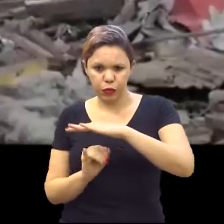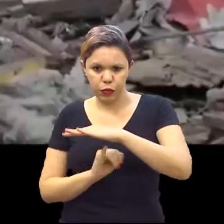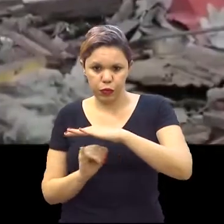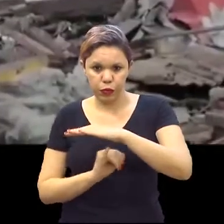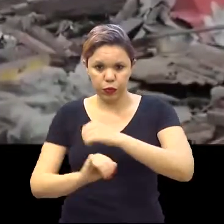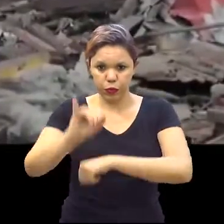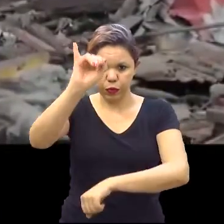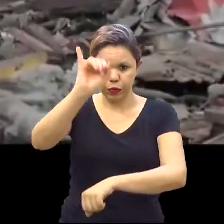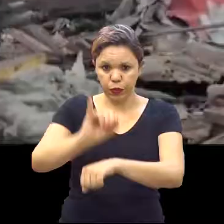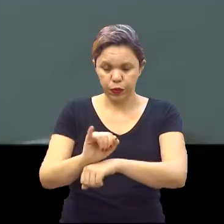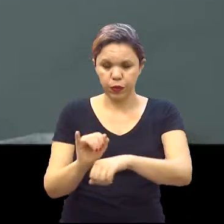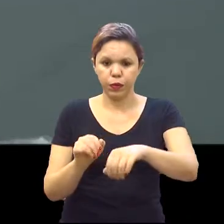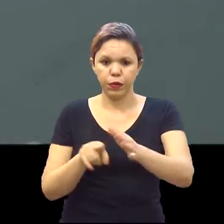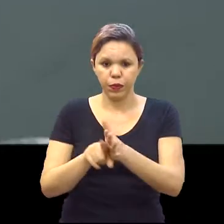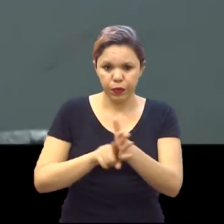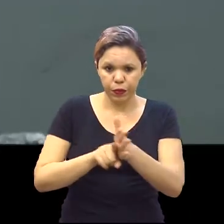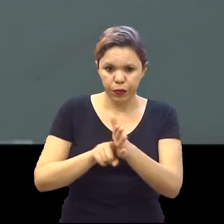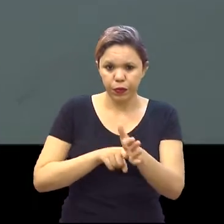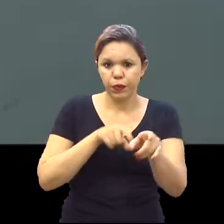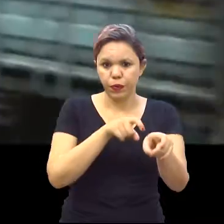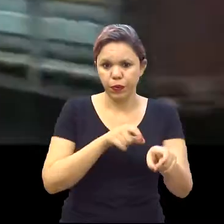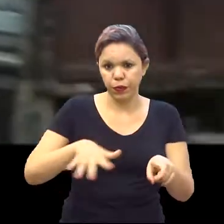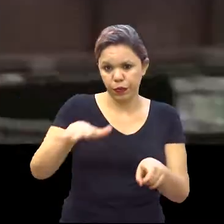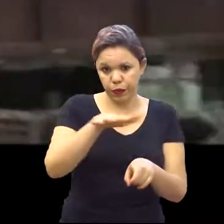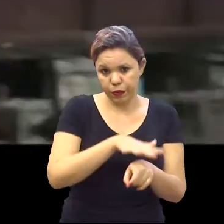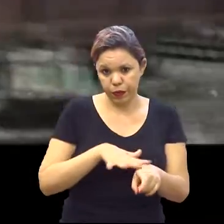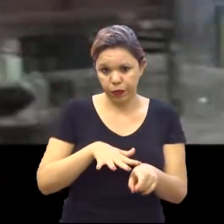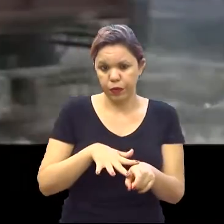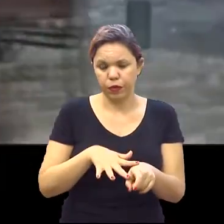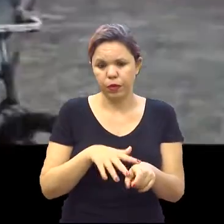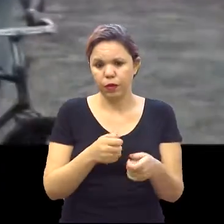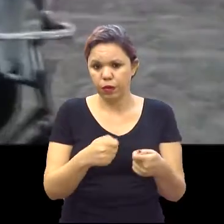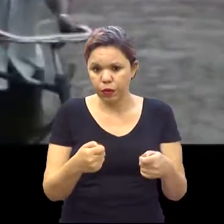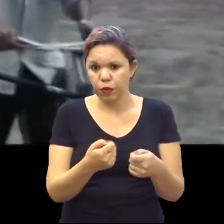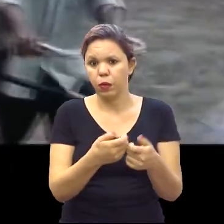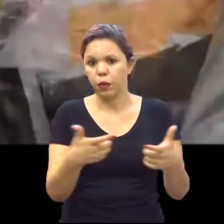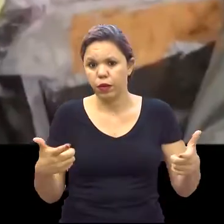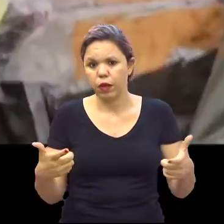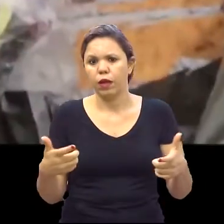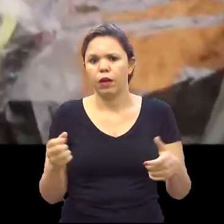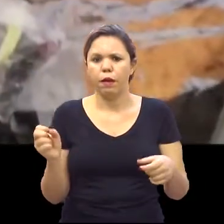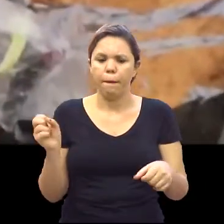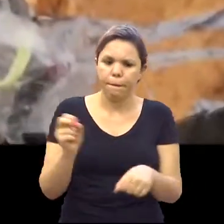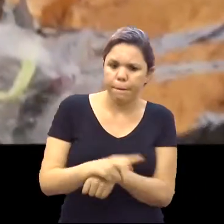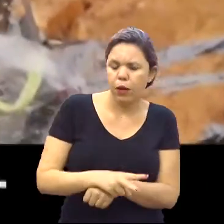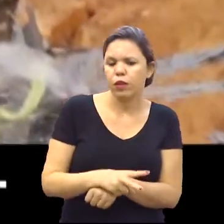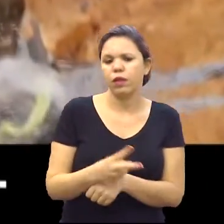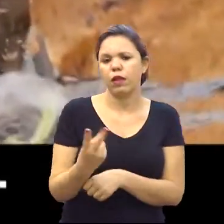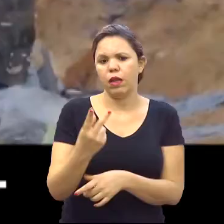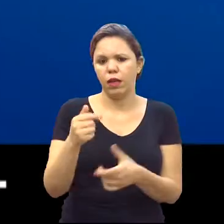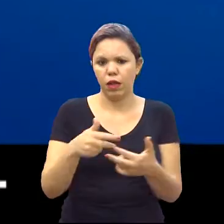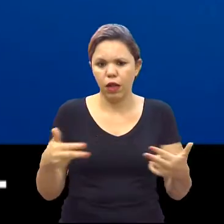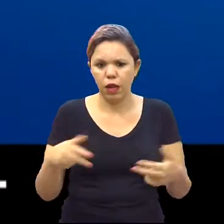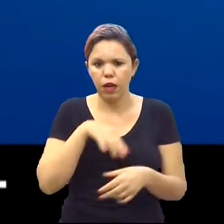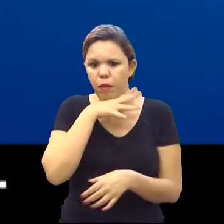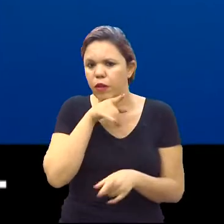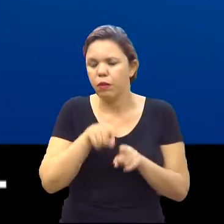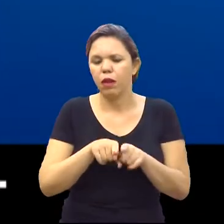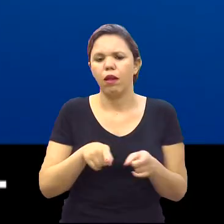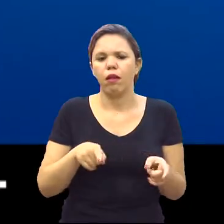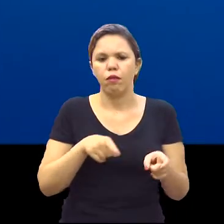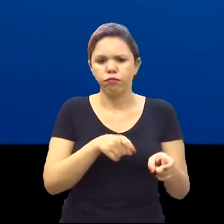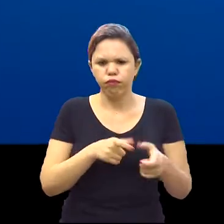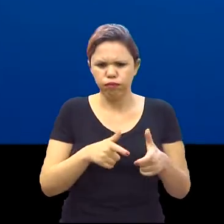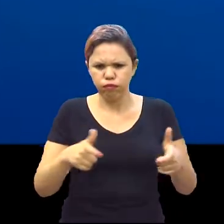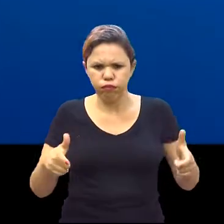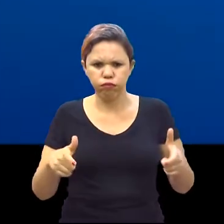Instituto Internacional de Pesquisa Pecuária, a alta demanda por proteína animal, a degradação de terras,